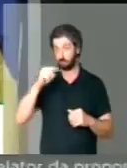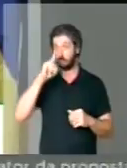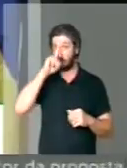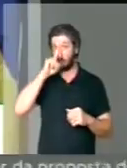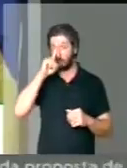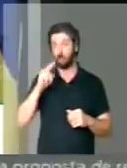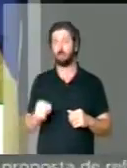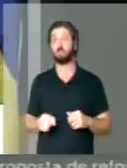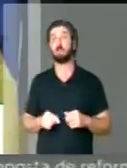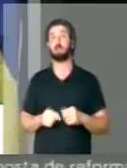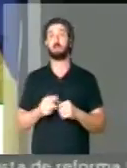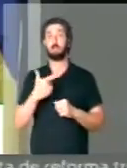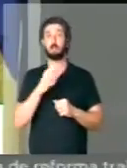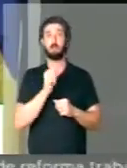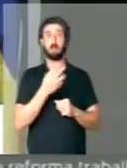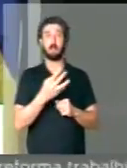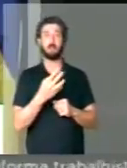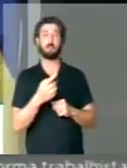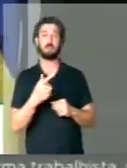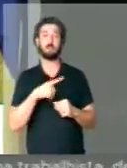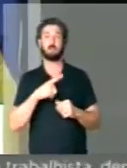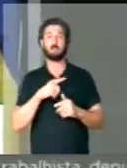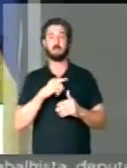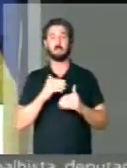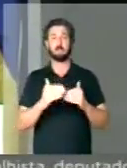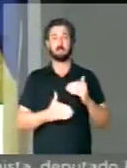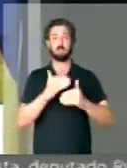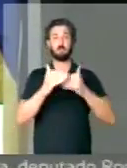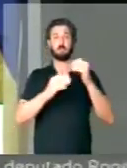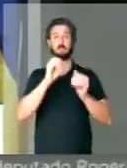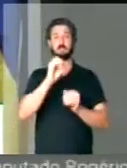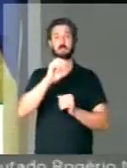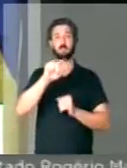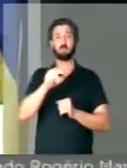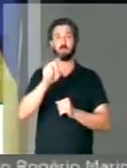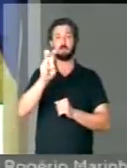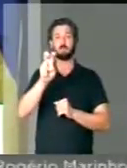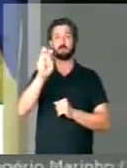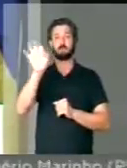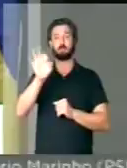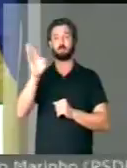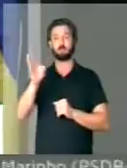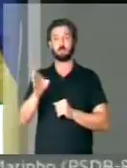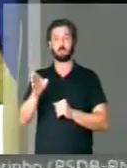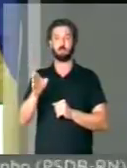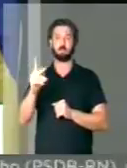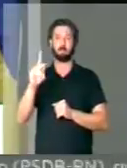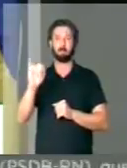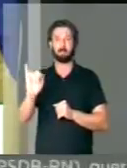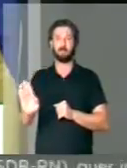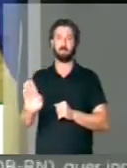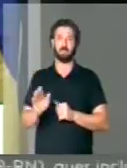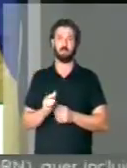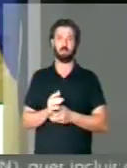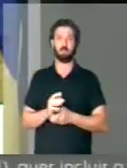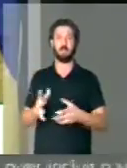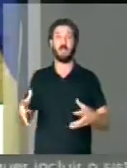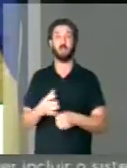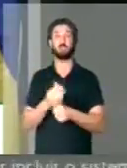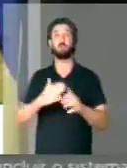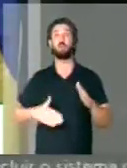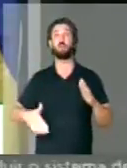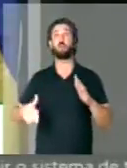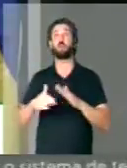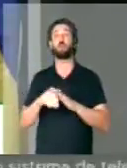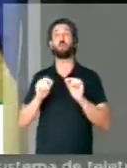Nós tínhamos, em 2014, tivemos um crescimento de 0,5% do PIB, que é a soma de todas as